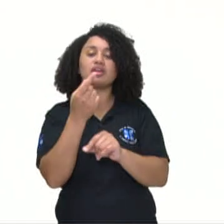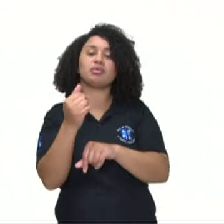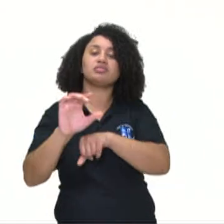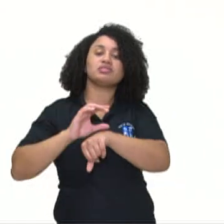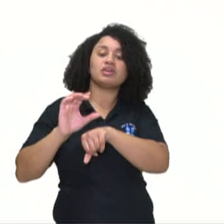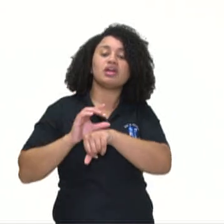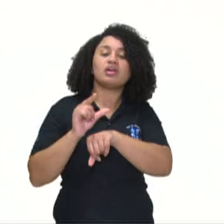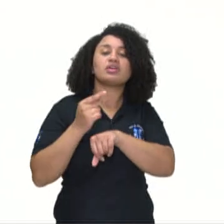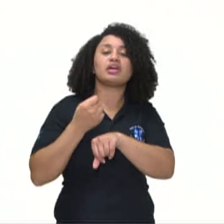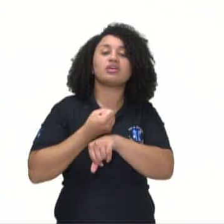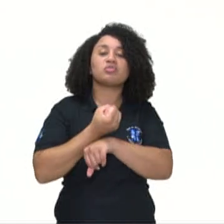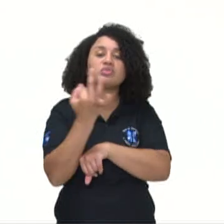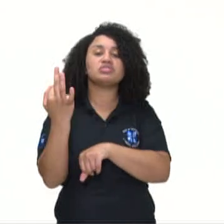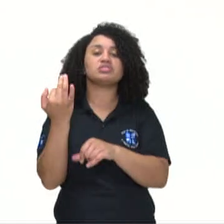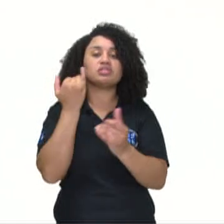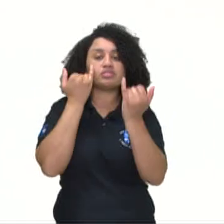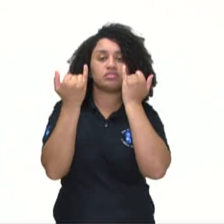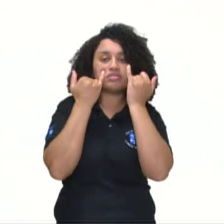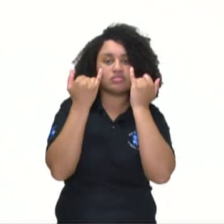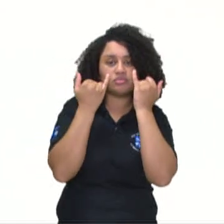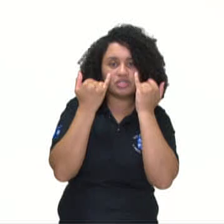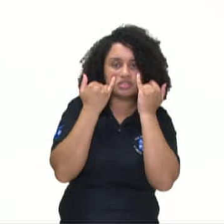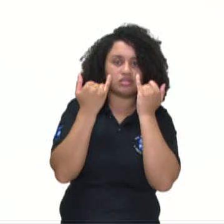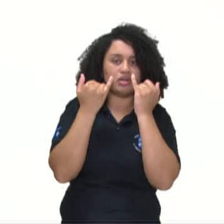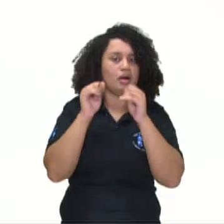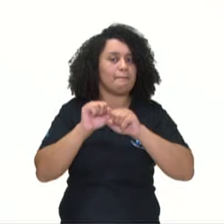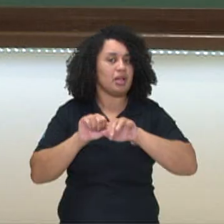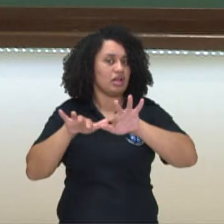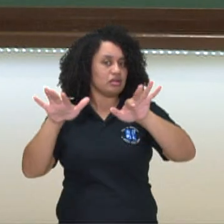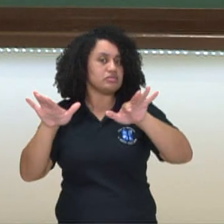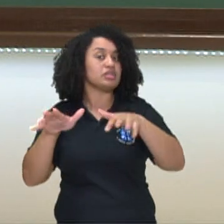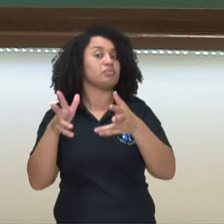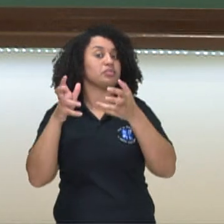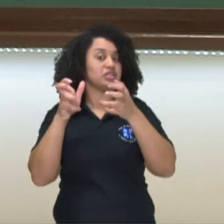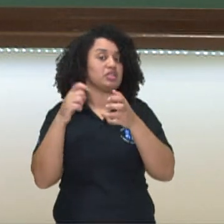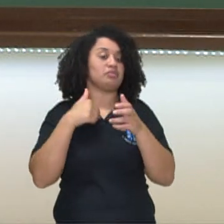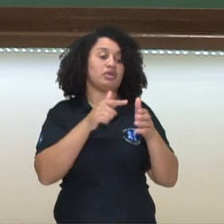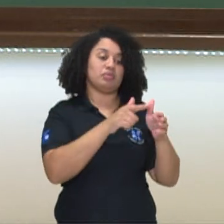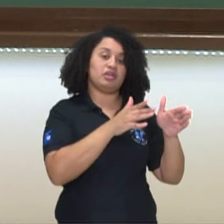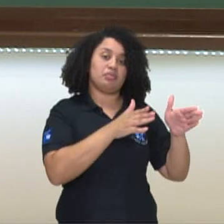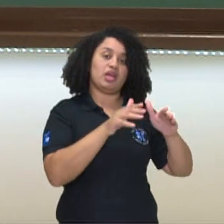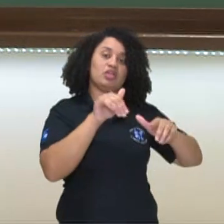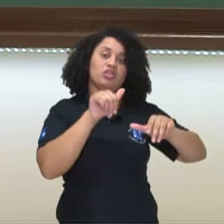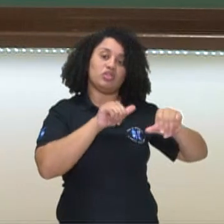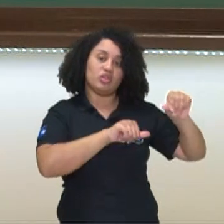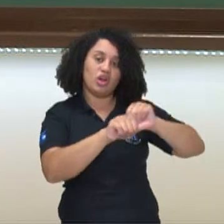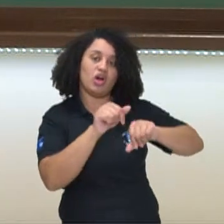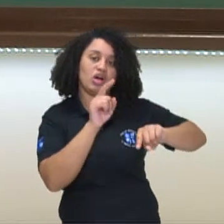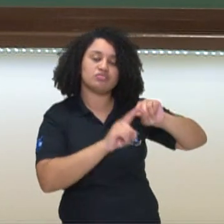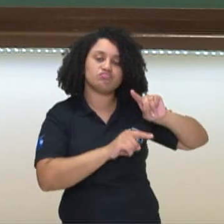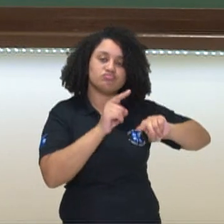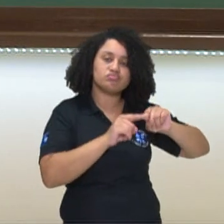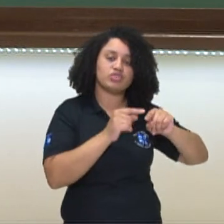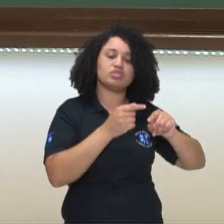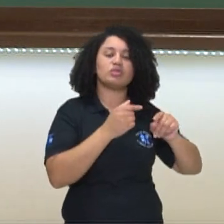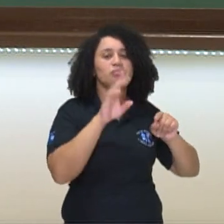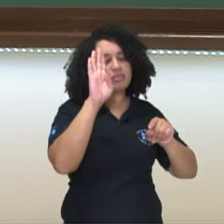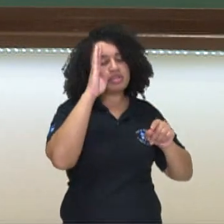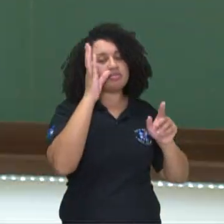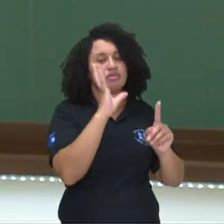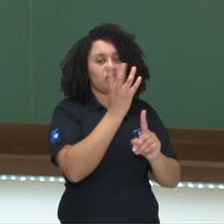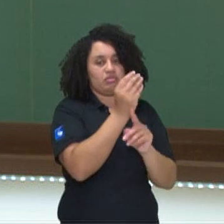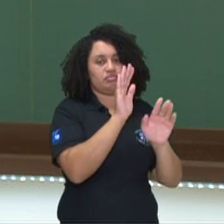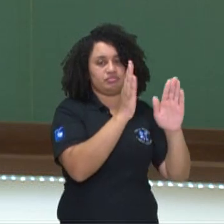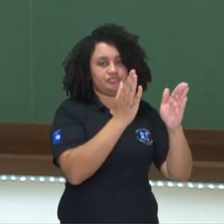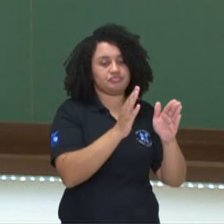fluxo de informações. Então, observem, aluno, nós temos um primeiro a base de trocas de produtos, principalmente artesanais.